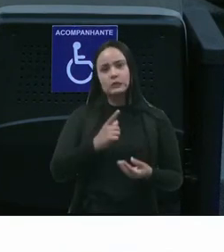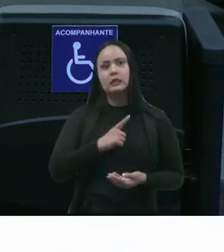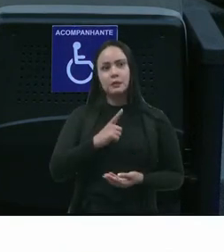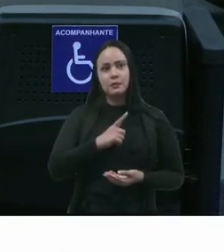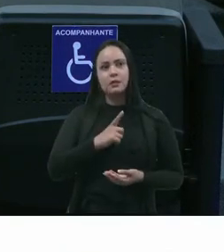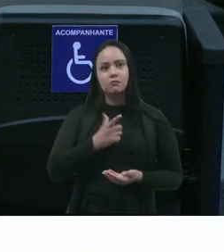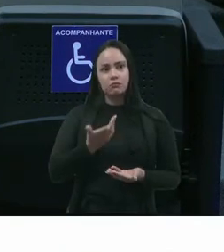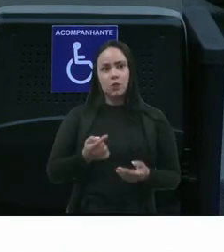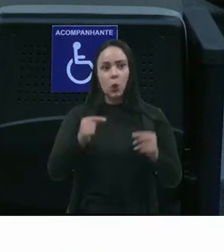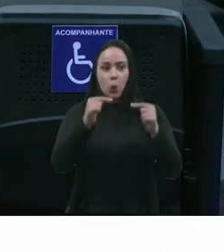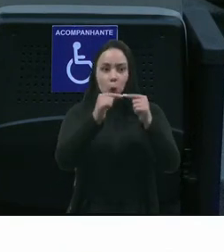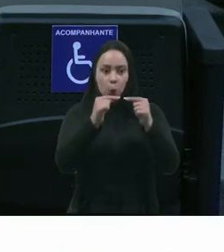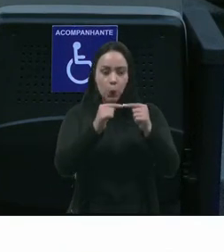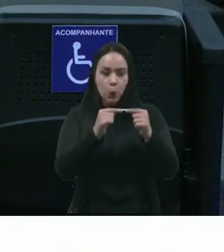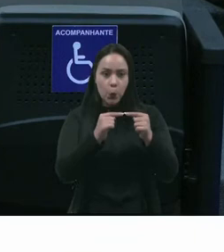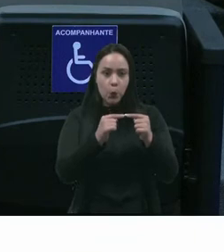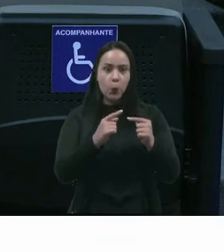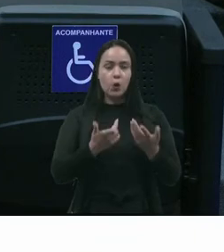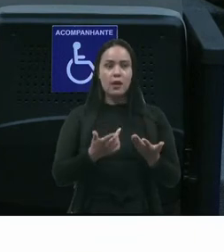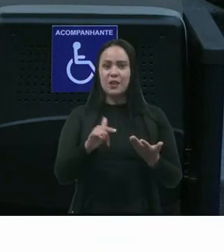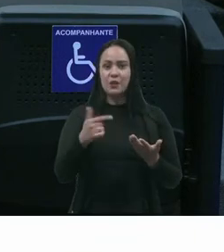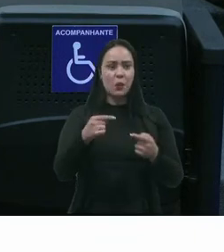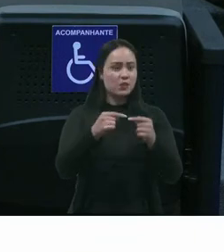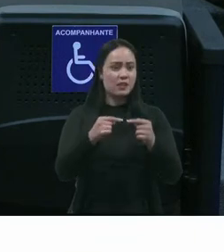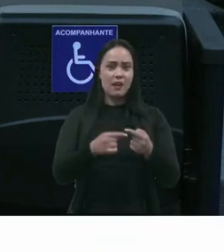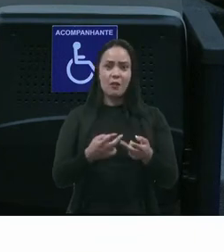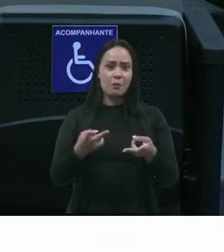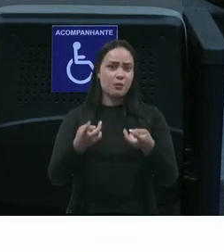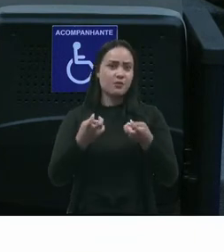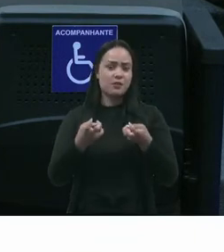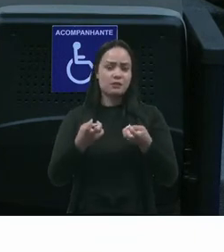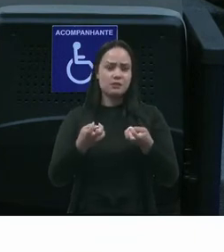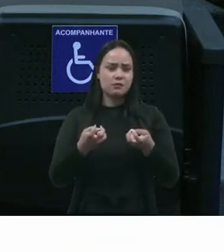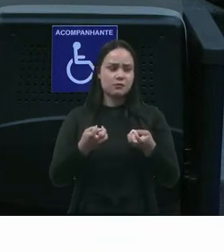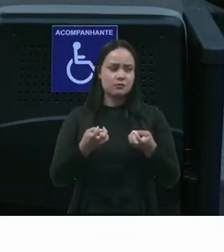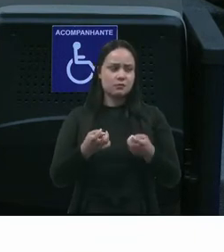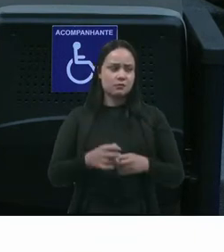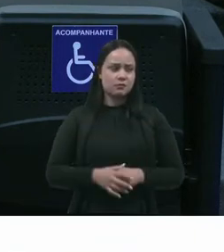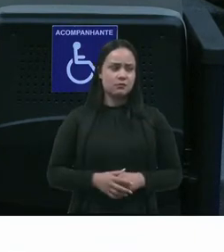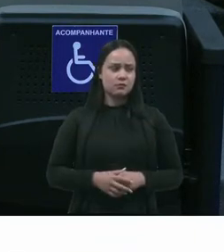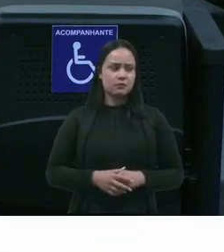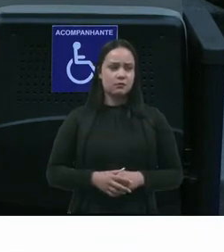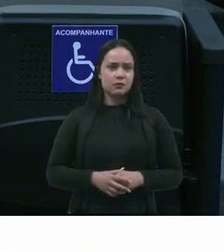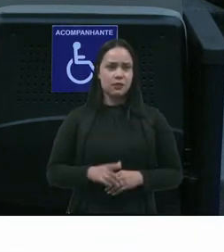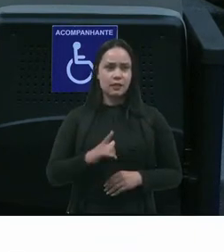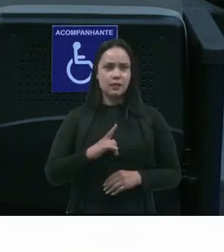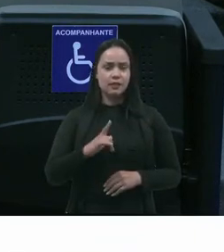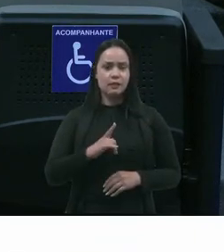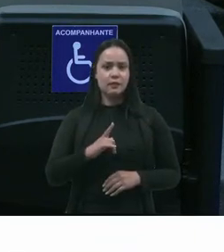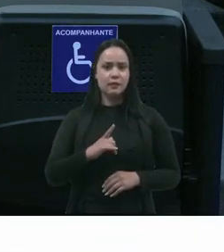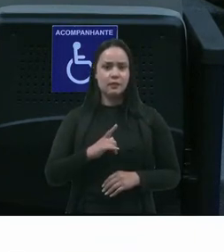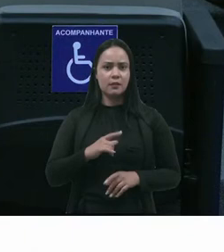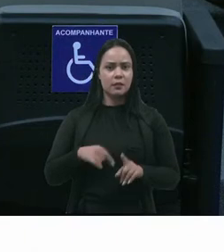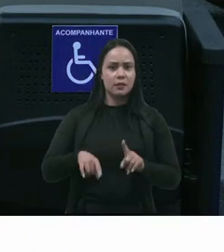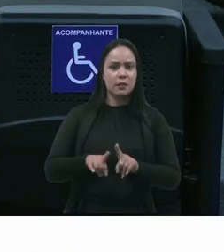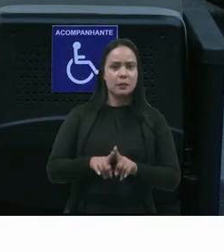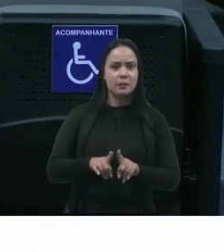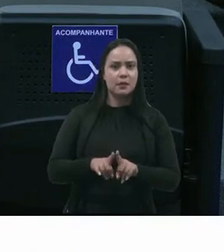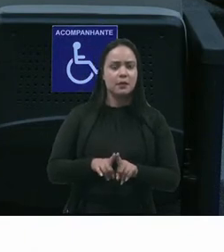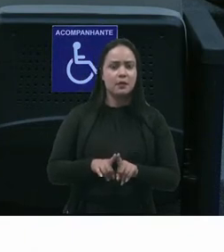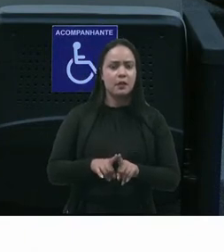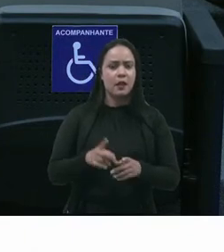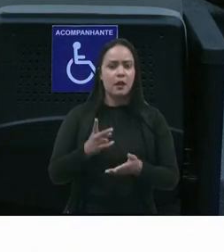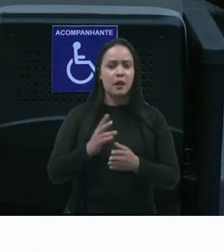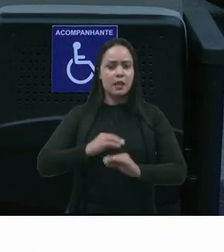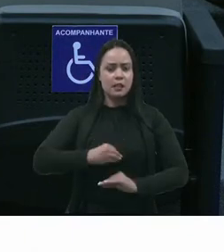que conciliar o inconciliável do ponto de vista semântico. O advogado precisa ser simpático e austero ao